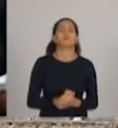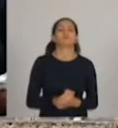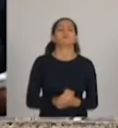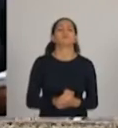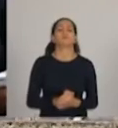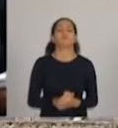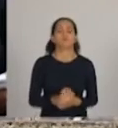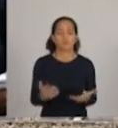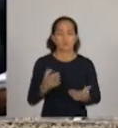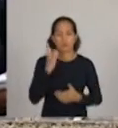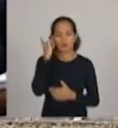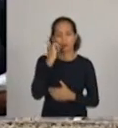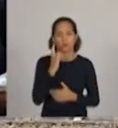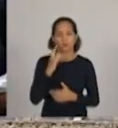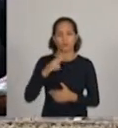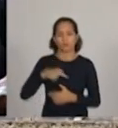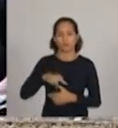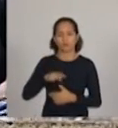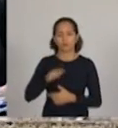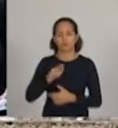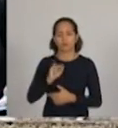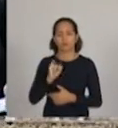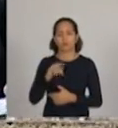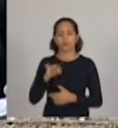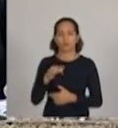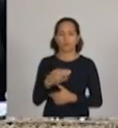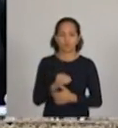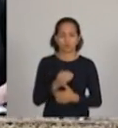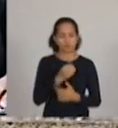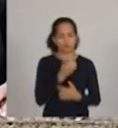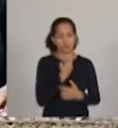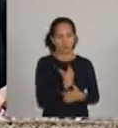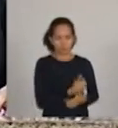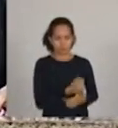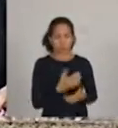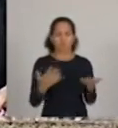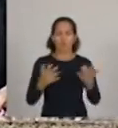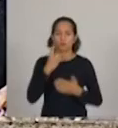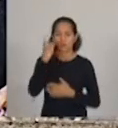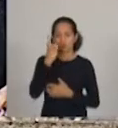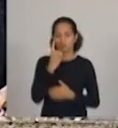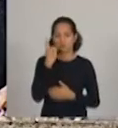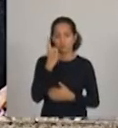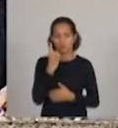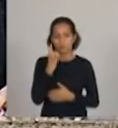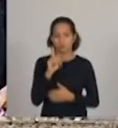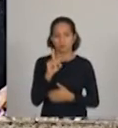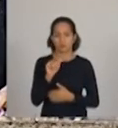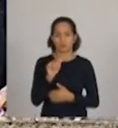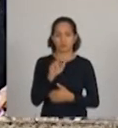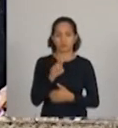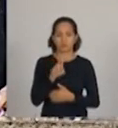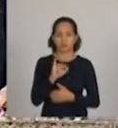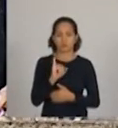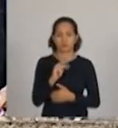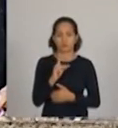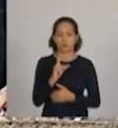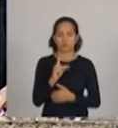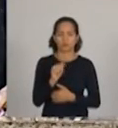o deputado coronel Alexandre Quintino. Com a palavra, o deputado Dari Pagung.